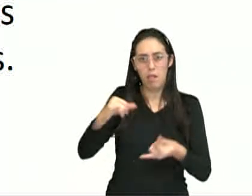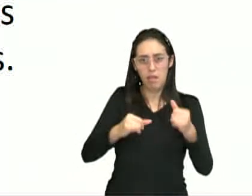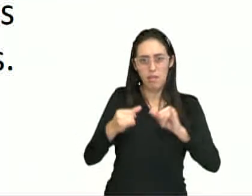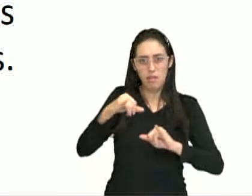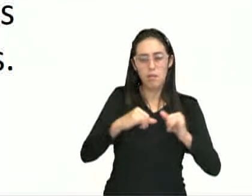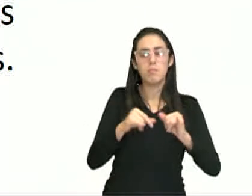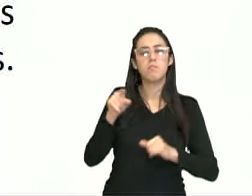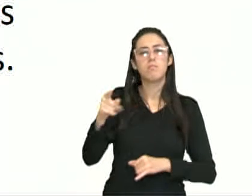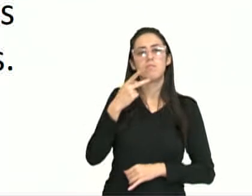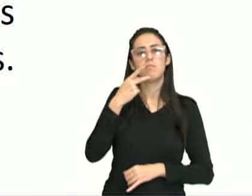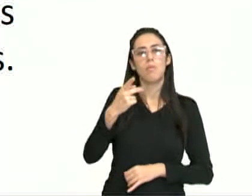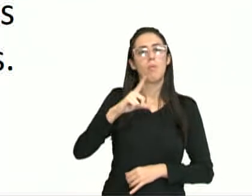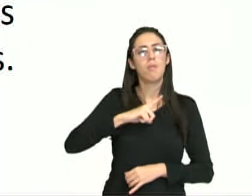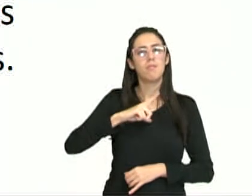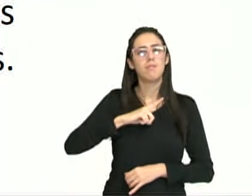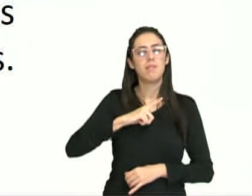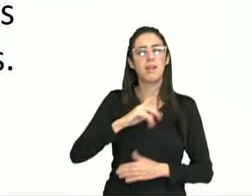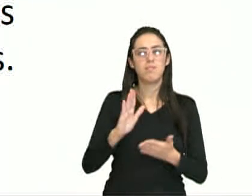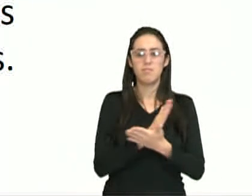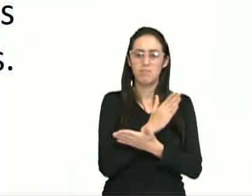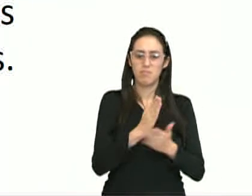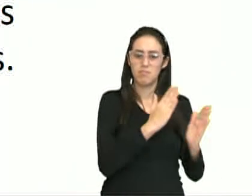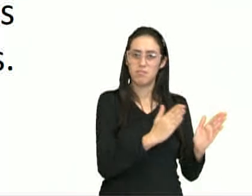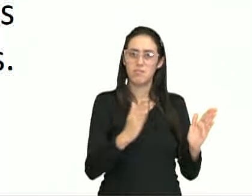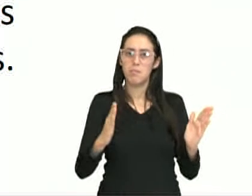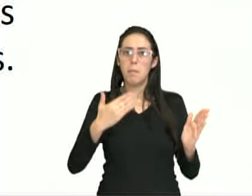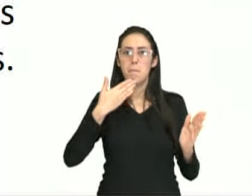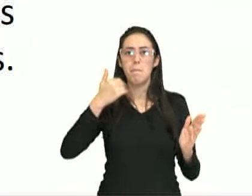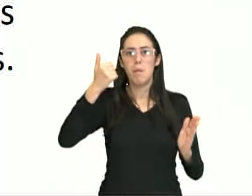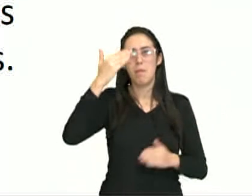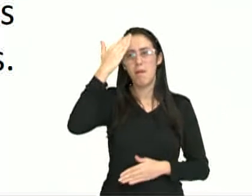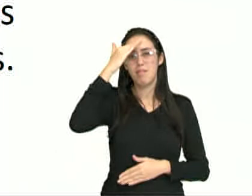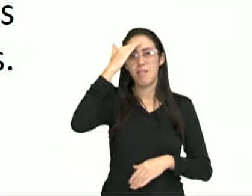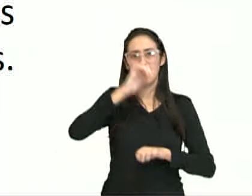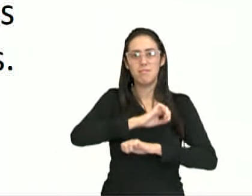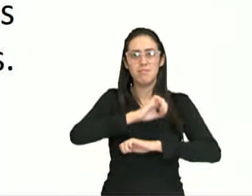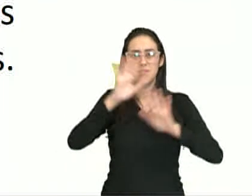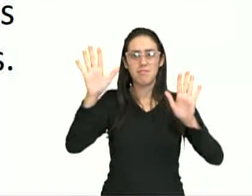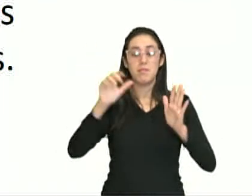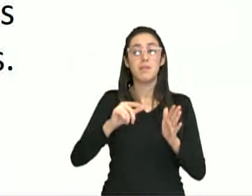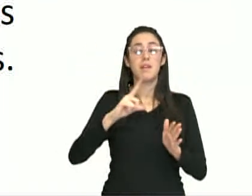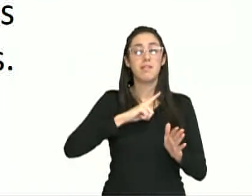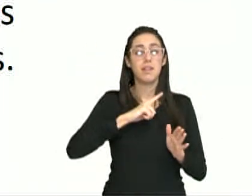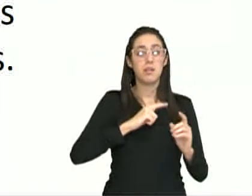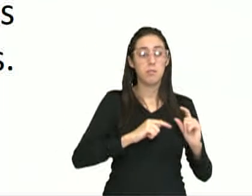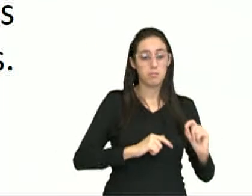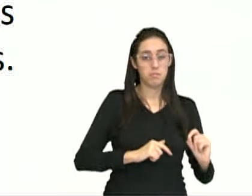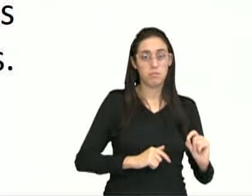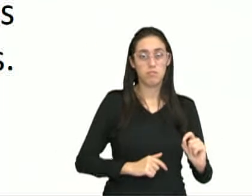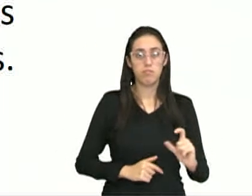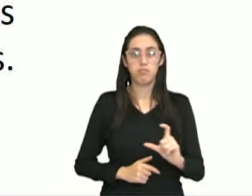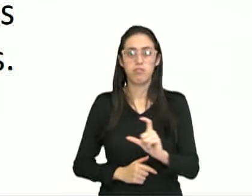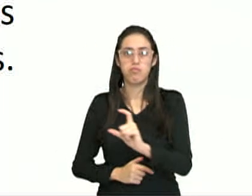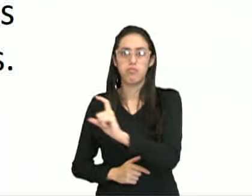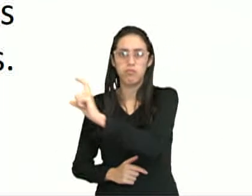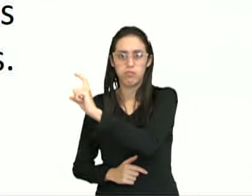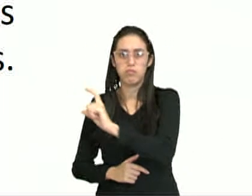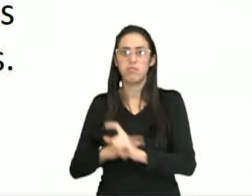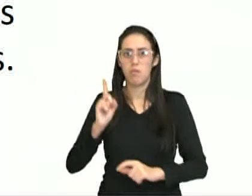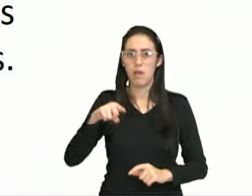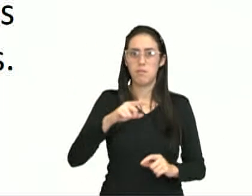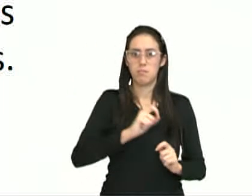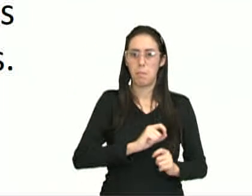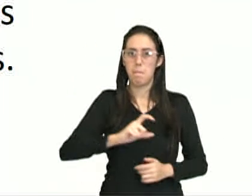permite dispor todos os subníveis de energia conhecidos em ordem crescente de energia. Trata-se de um processo